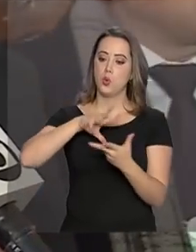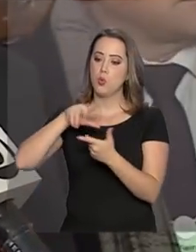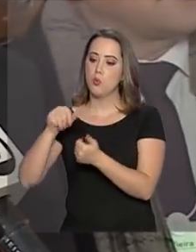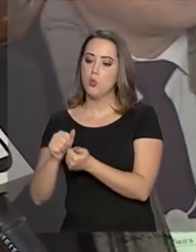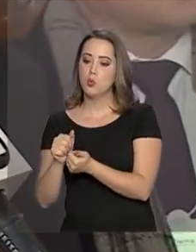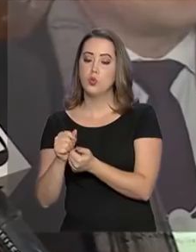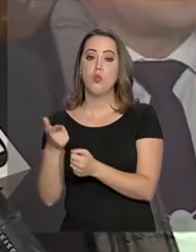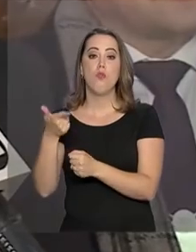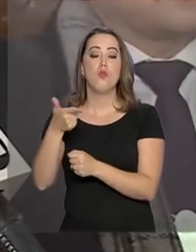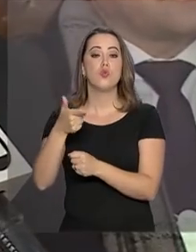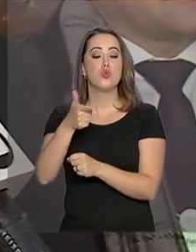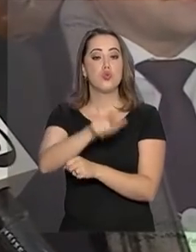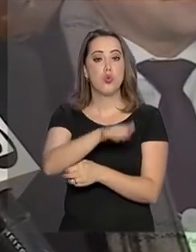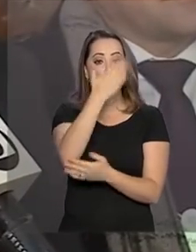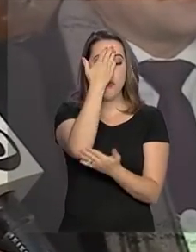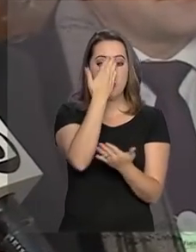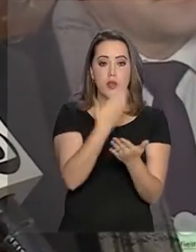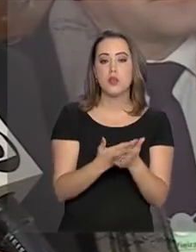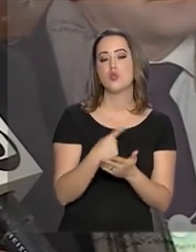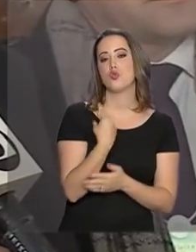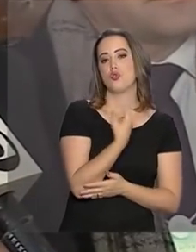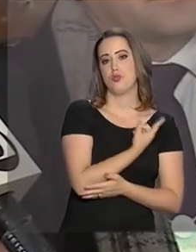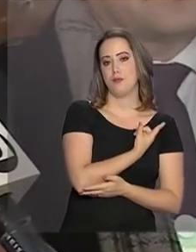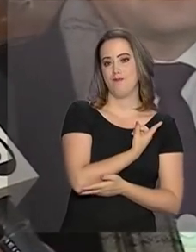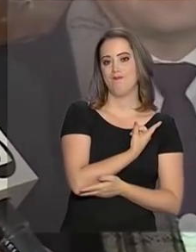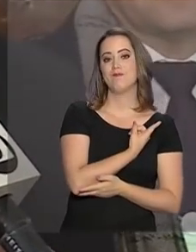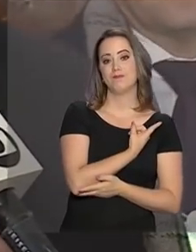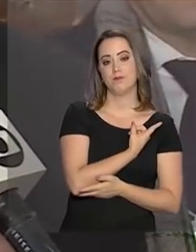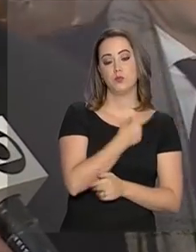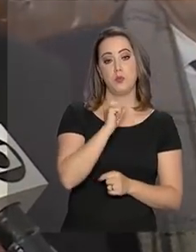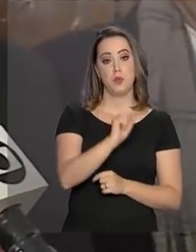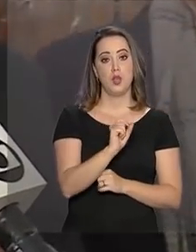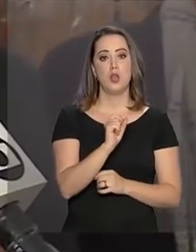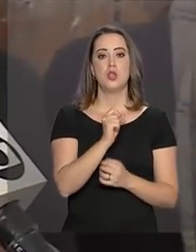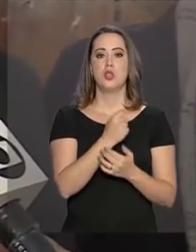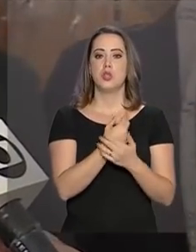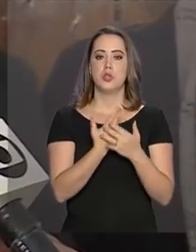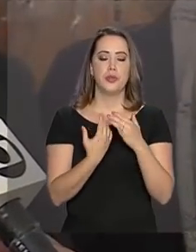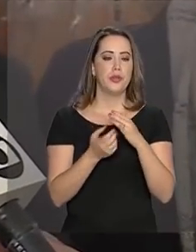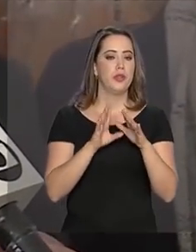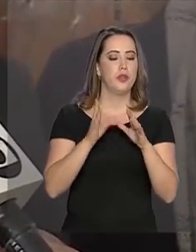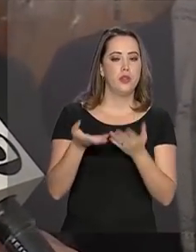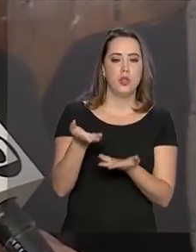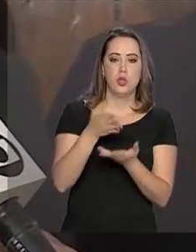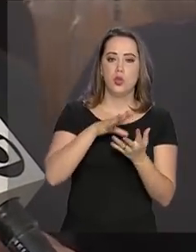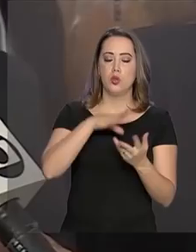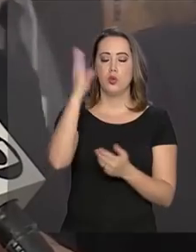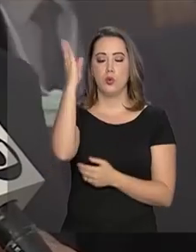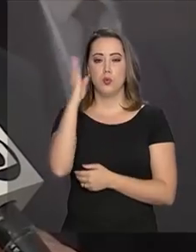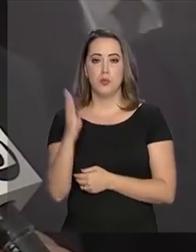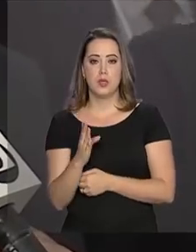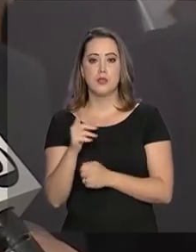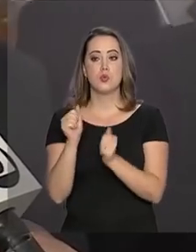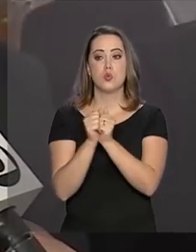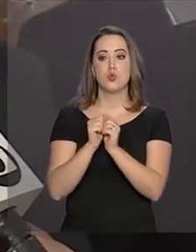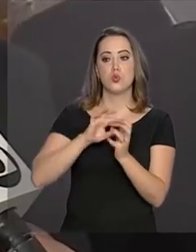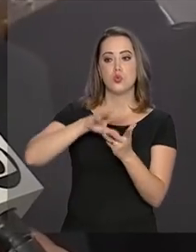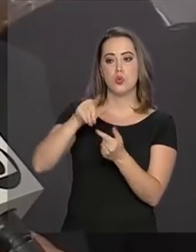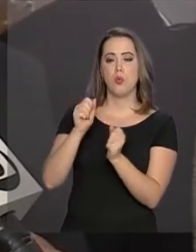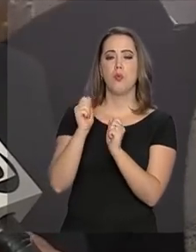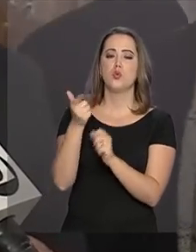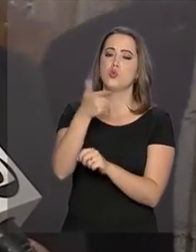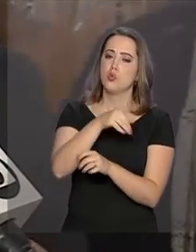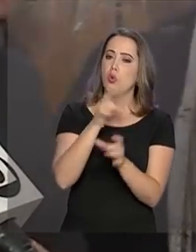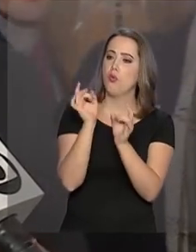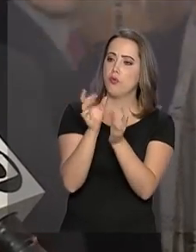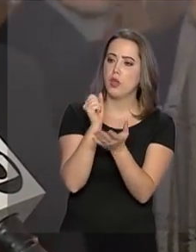restabeleça a confiança em nós, que os negócios voltem a florescer entre o Brasil e o mundo, sem o viés ideológico, que